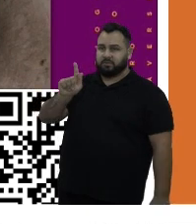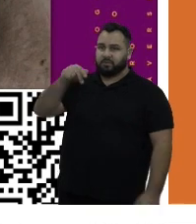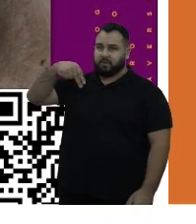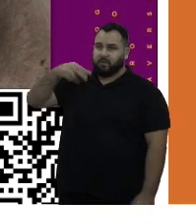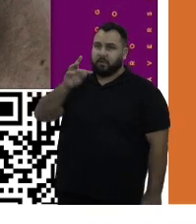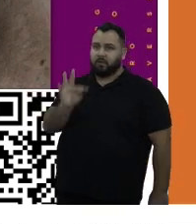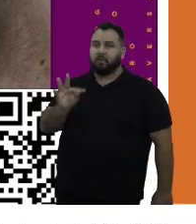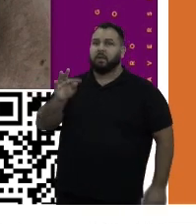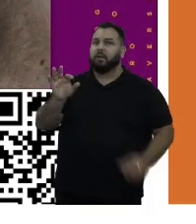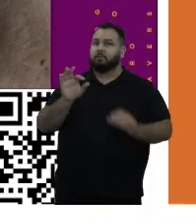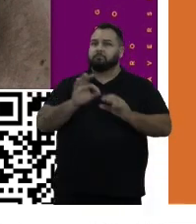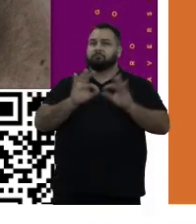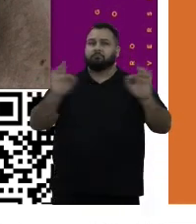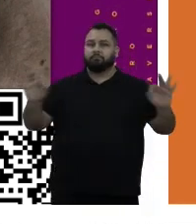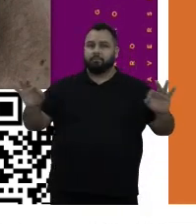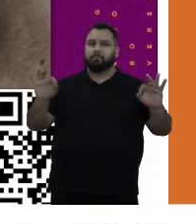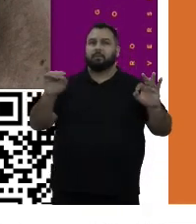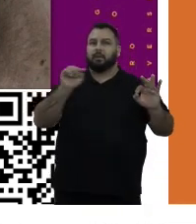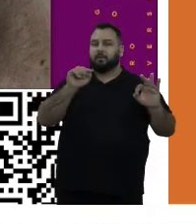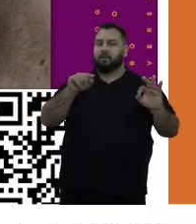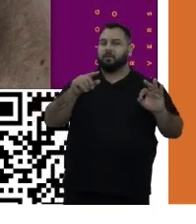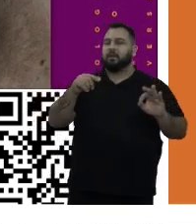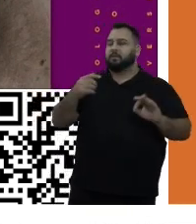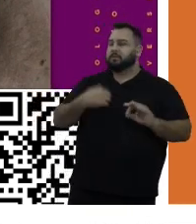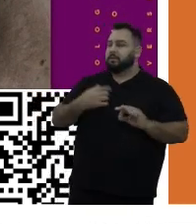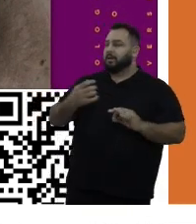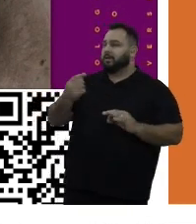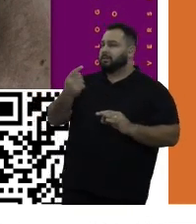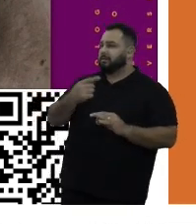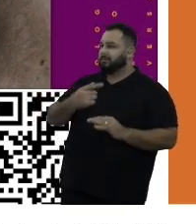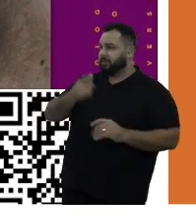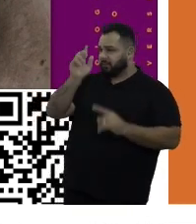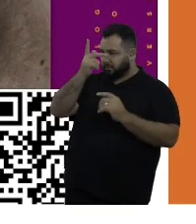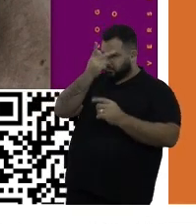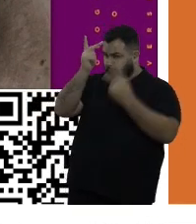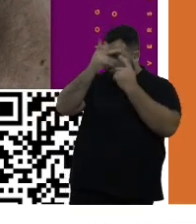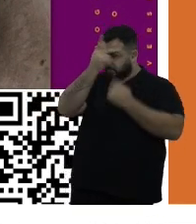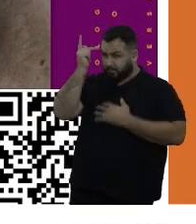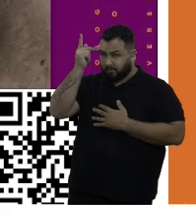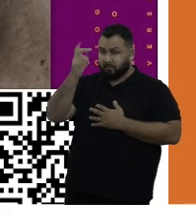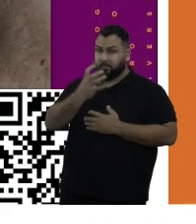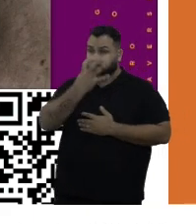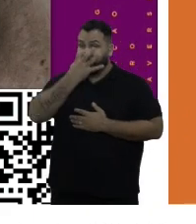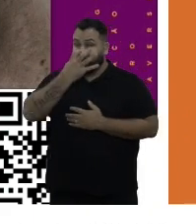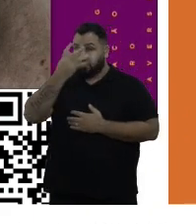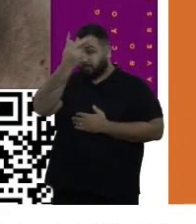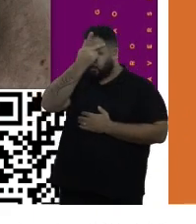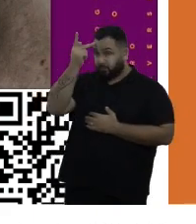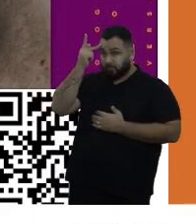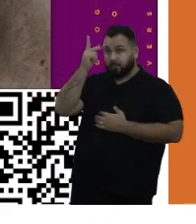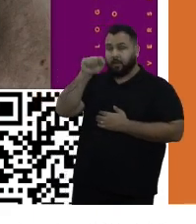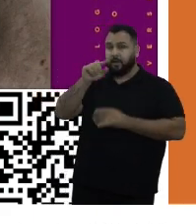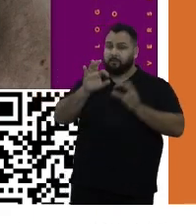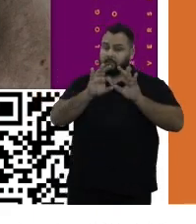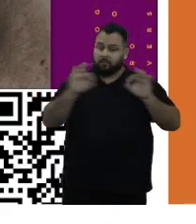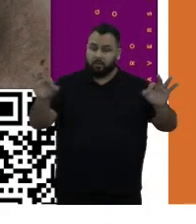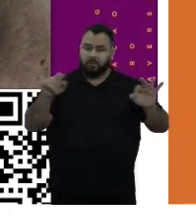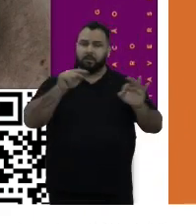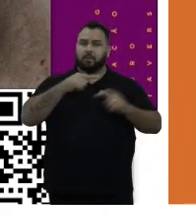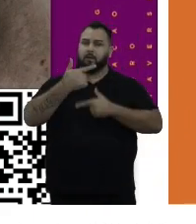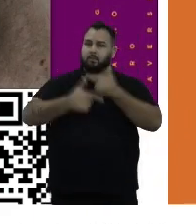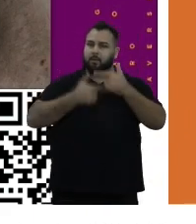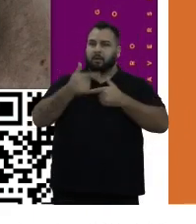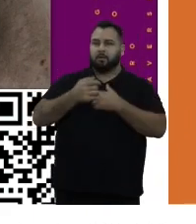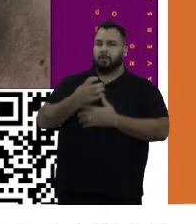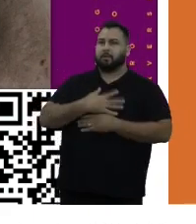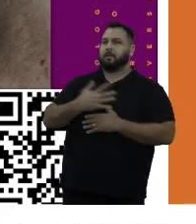GNT, é fruto desse nosso trabalho. Bom, mas para a gente se apresentar de